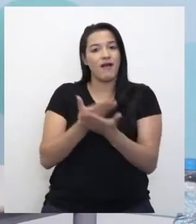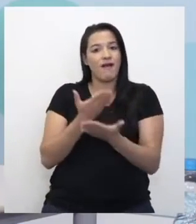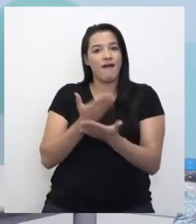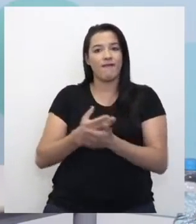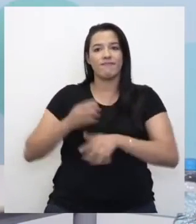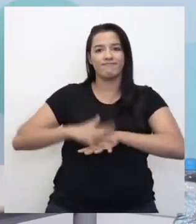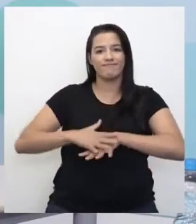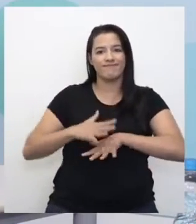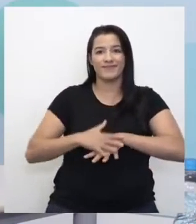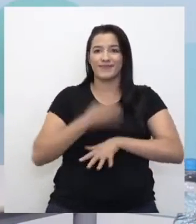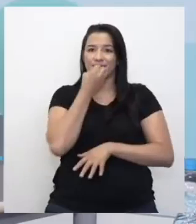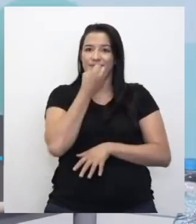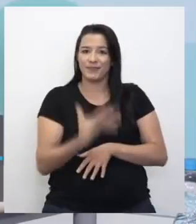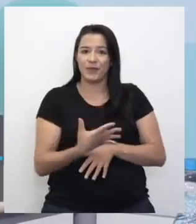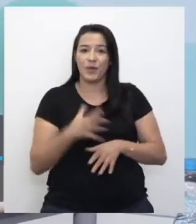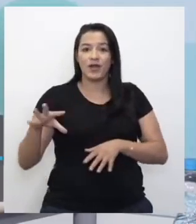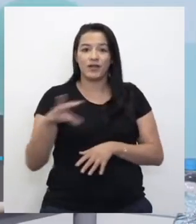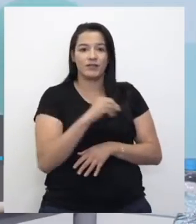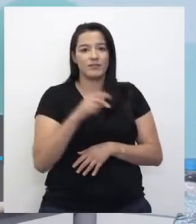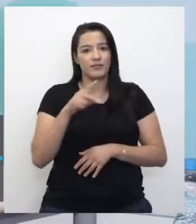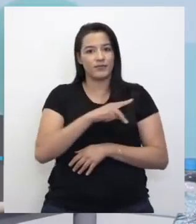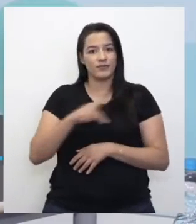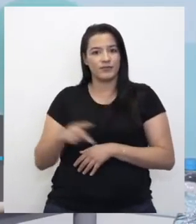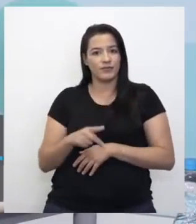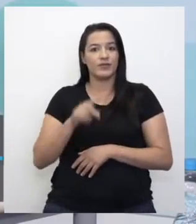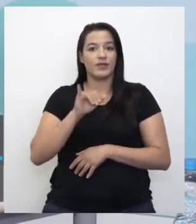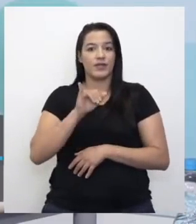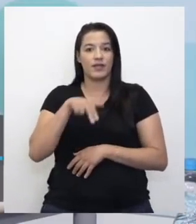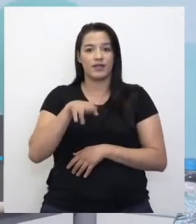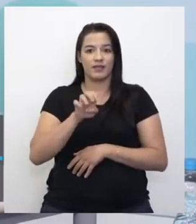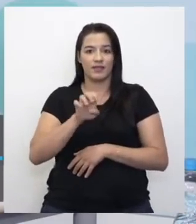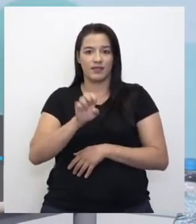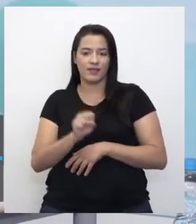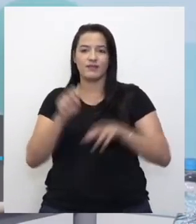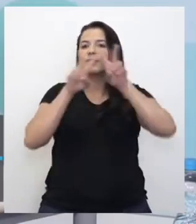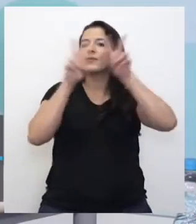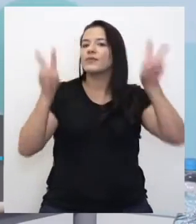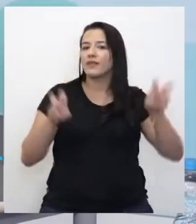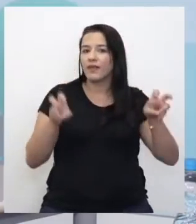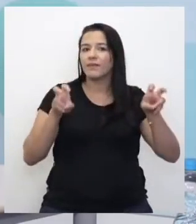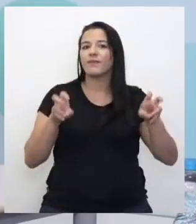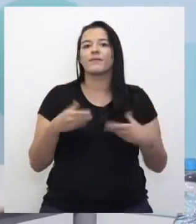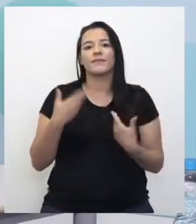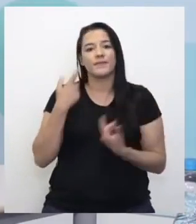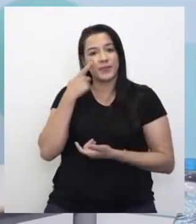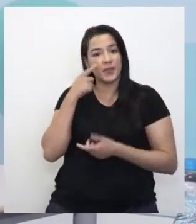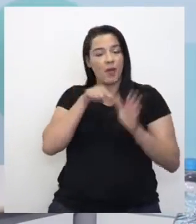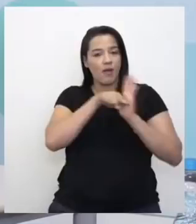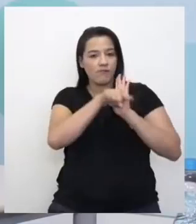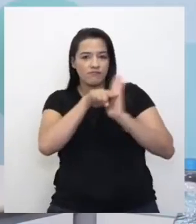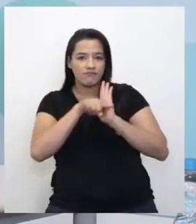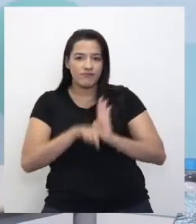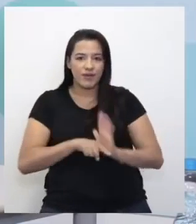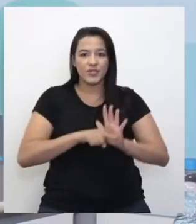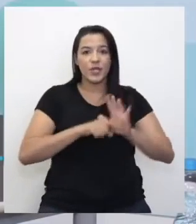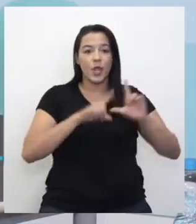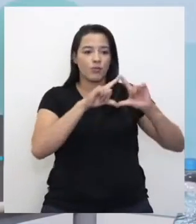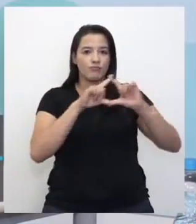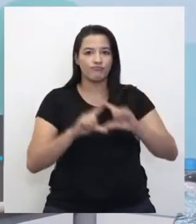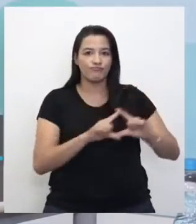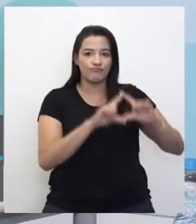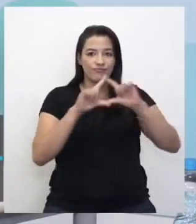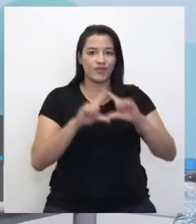matemática. Eu sou a professora Inês e o tema da nossa aula hoje é observação de formas